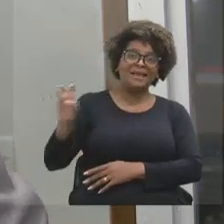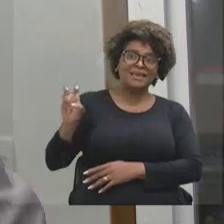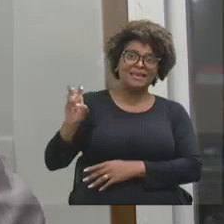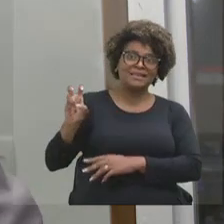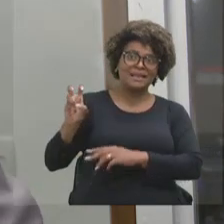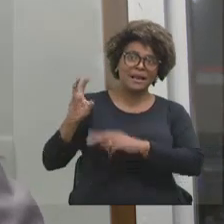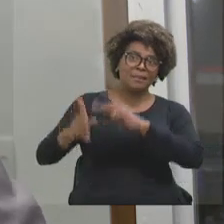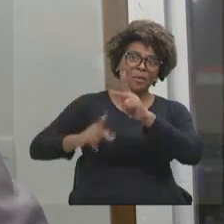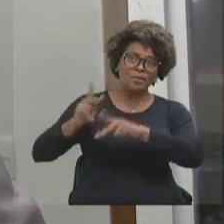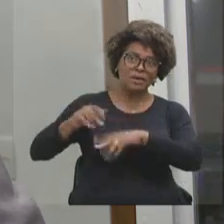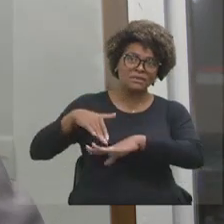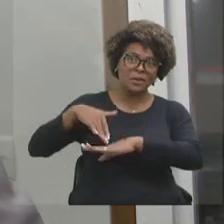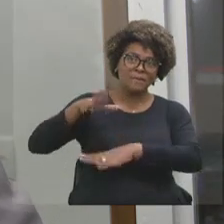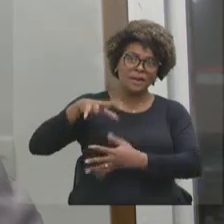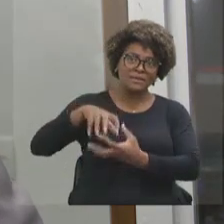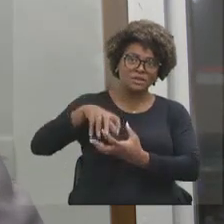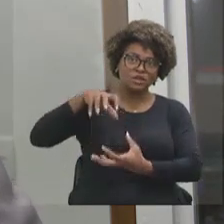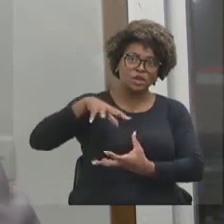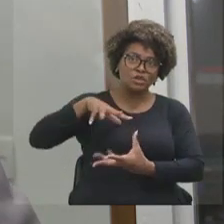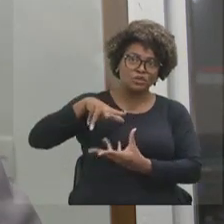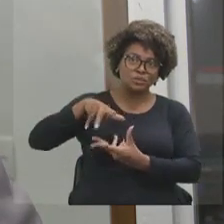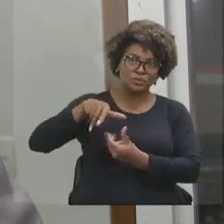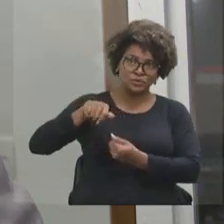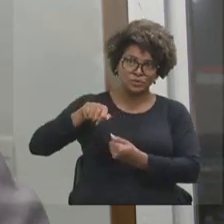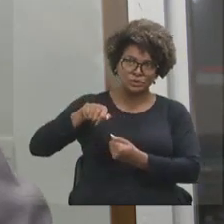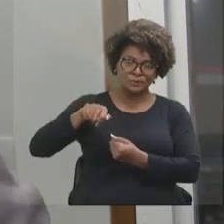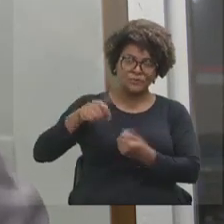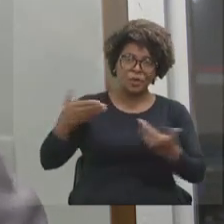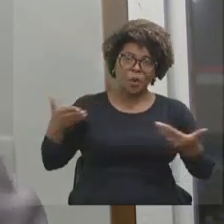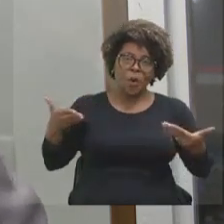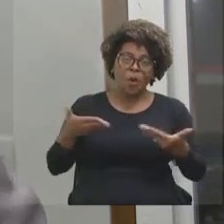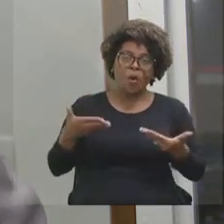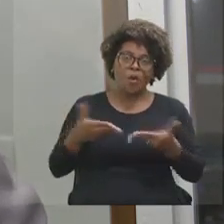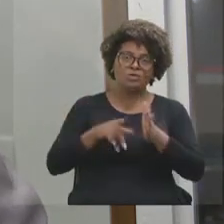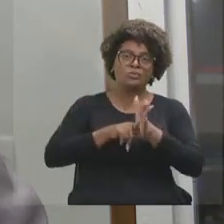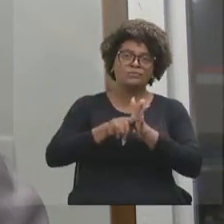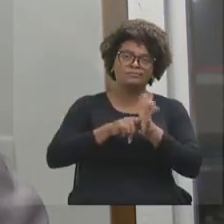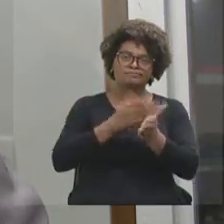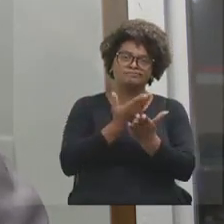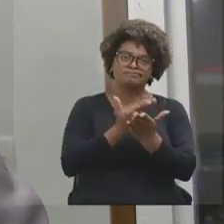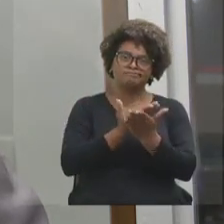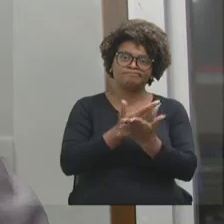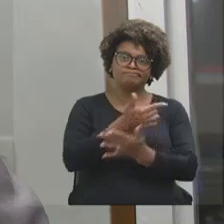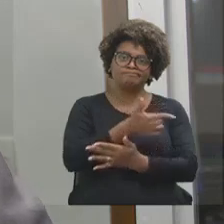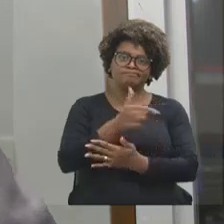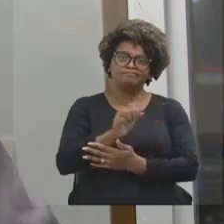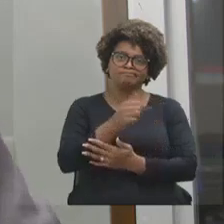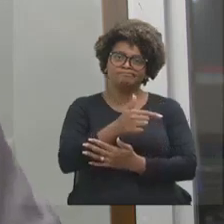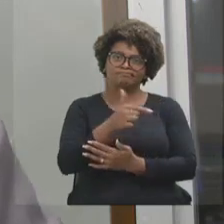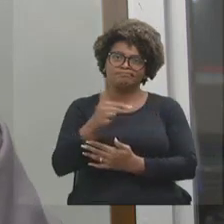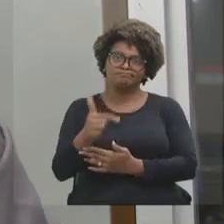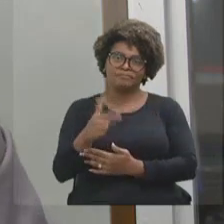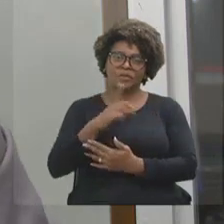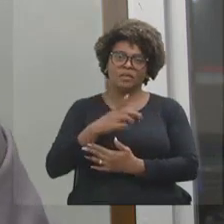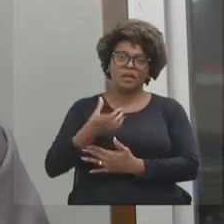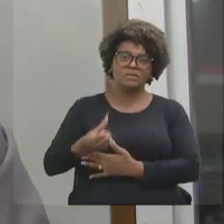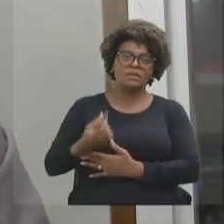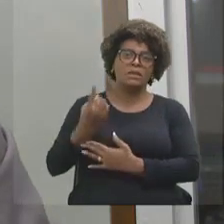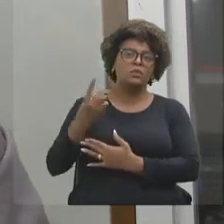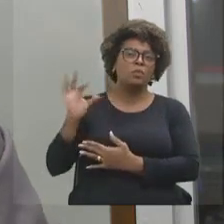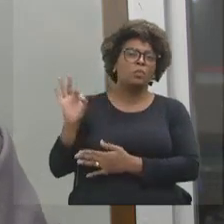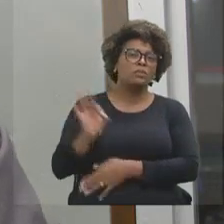estudo 2022 nós temos algo em torno de 61% da população